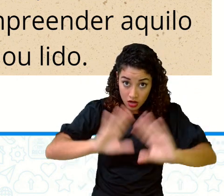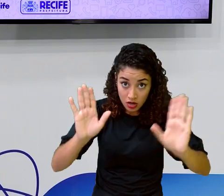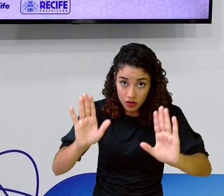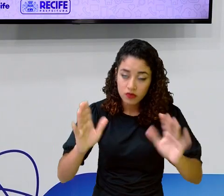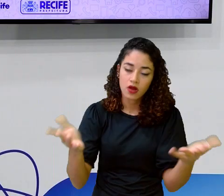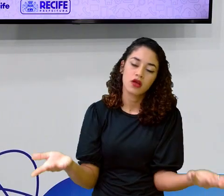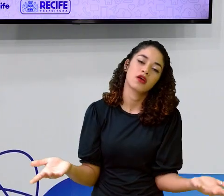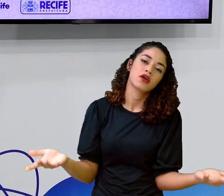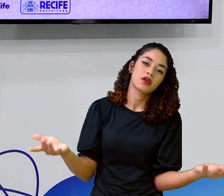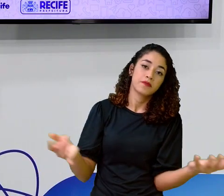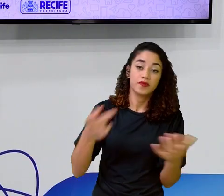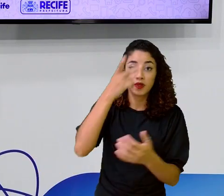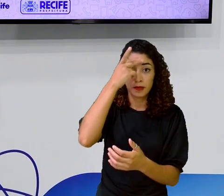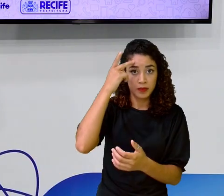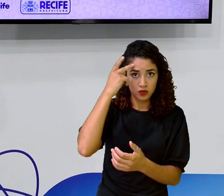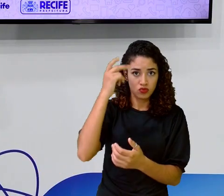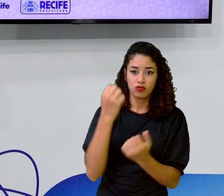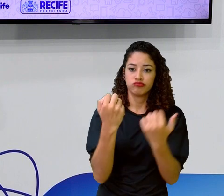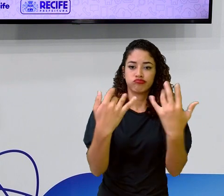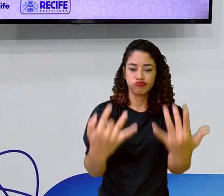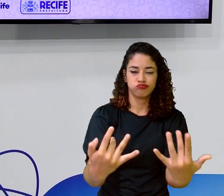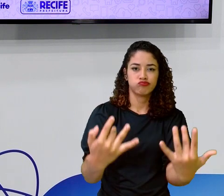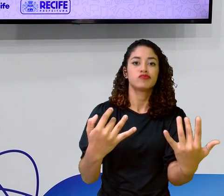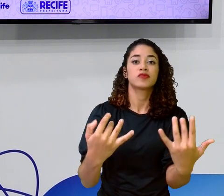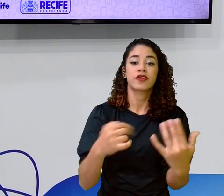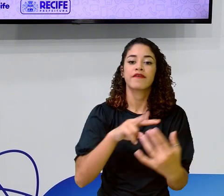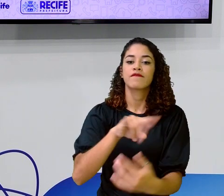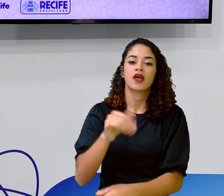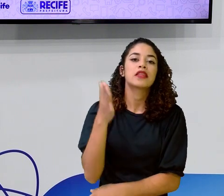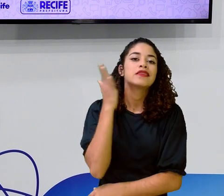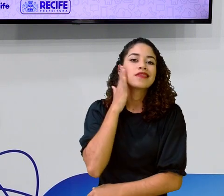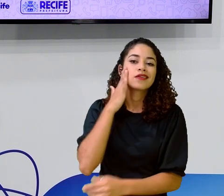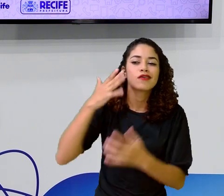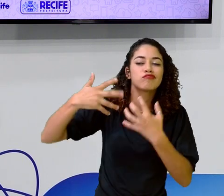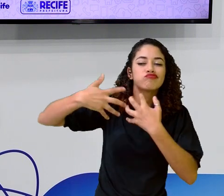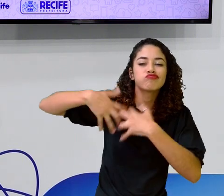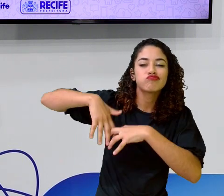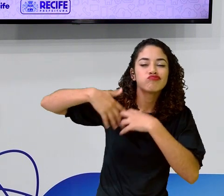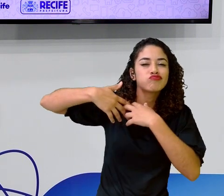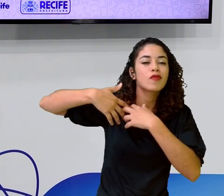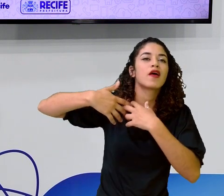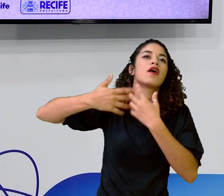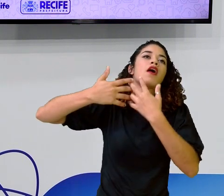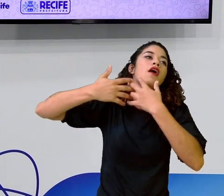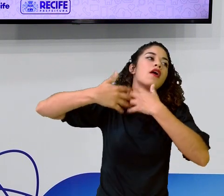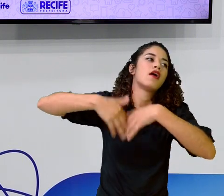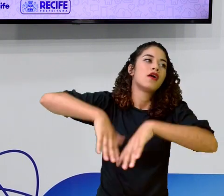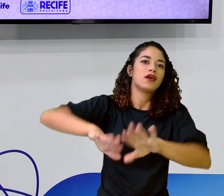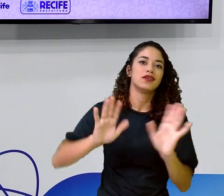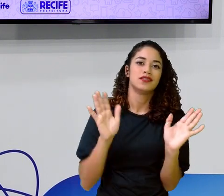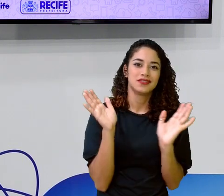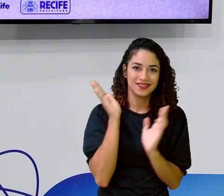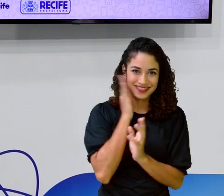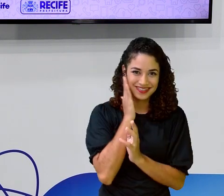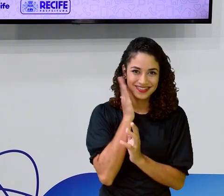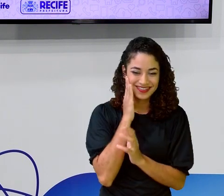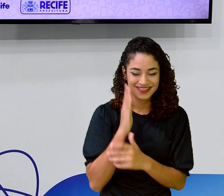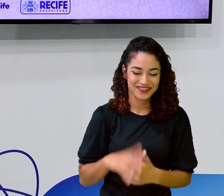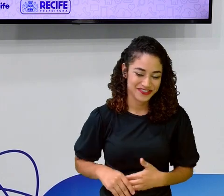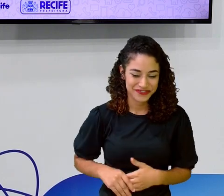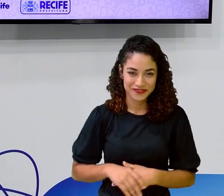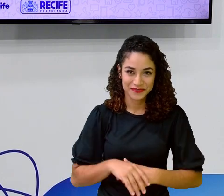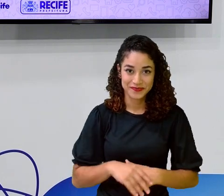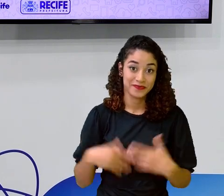o seu interlocutor, o seu leitor, vai compreender, vai ser, de fácil, interpretação,